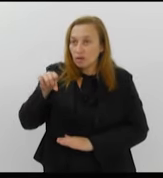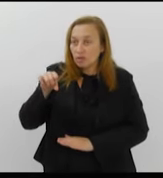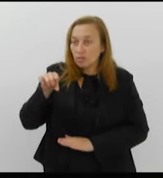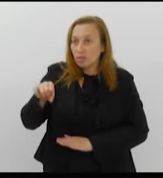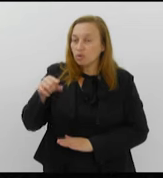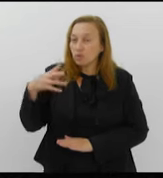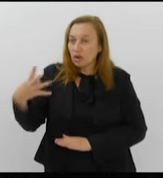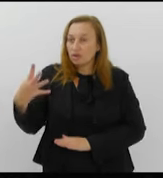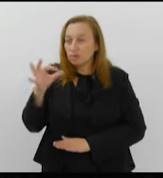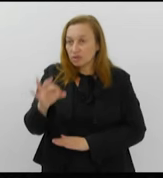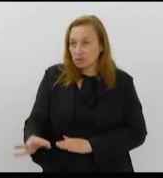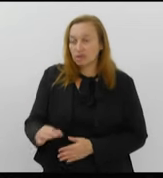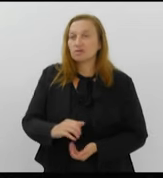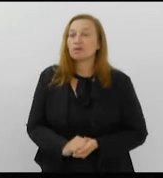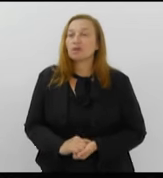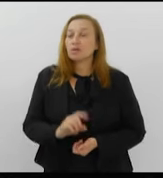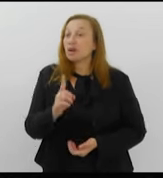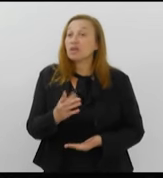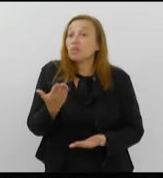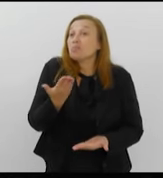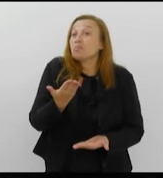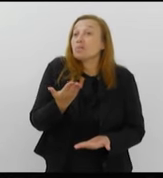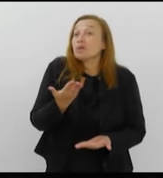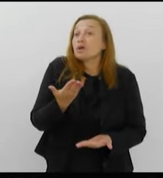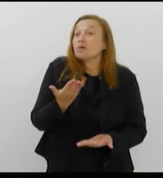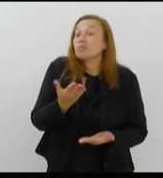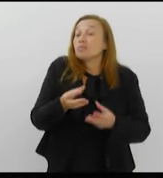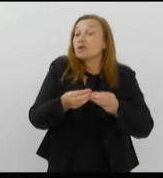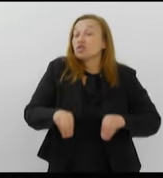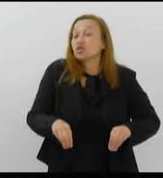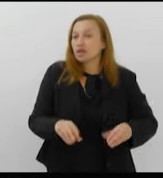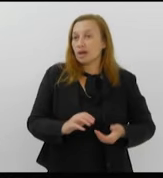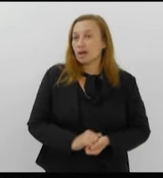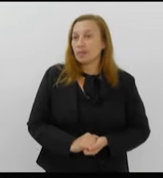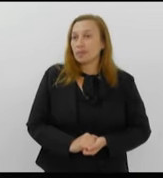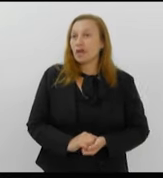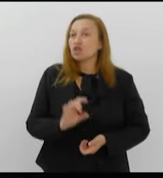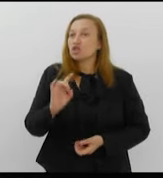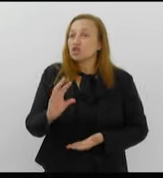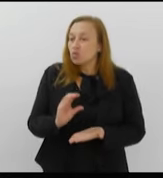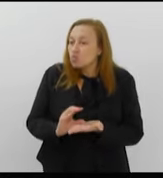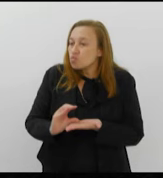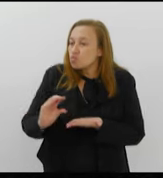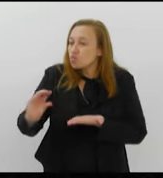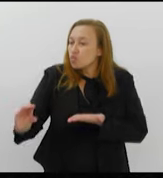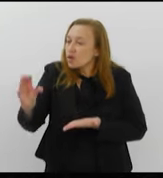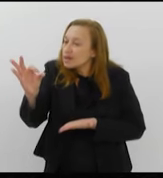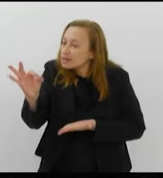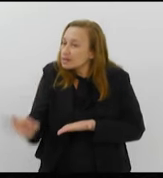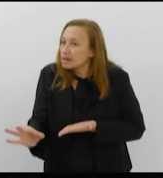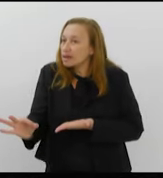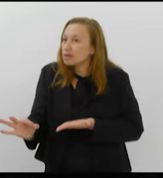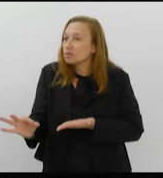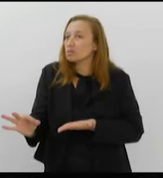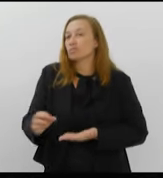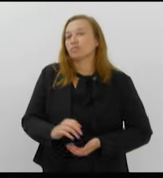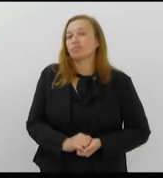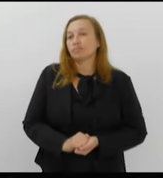9,4%, para não acabar de vez, mas só botar naquilo que é absolutamente